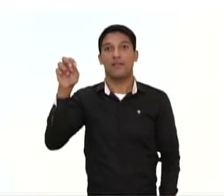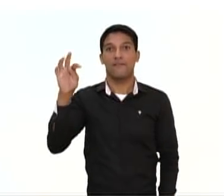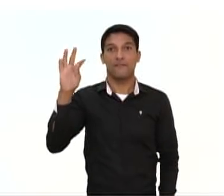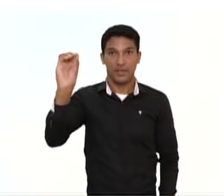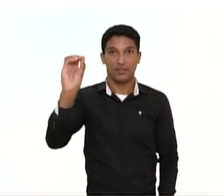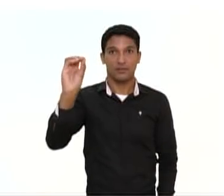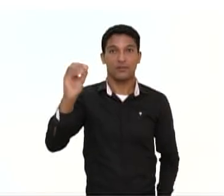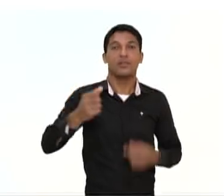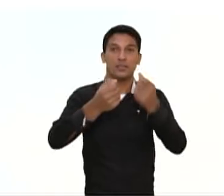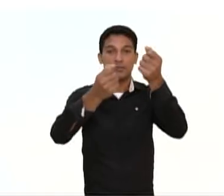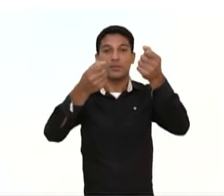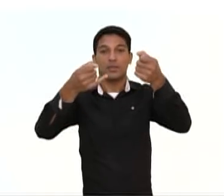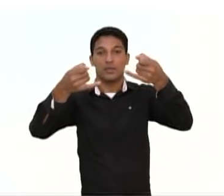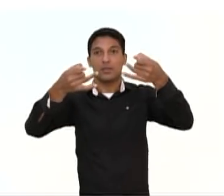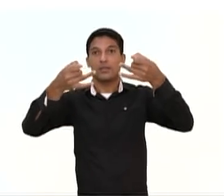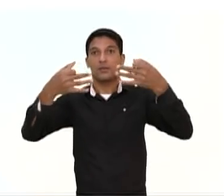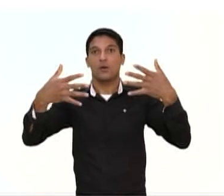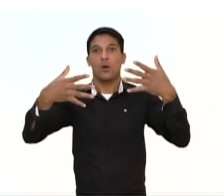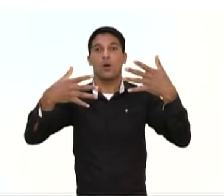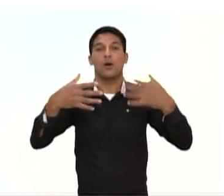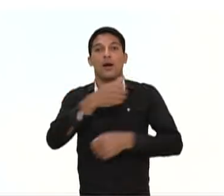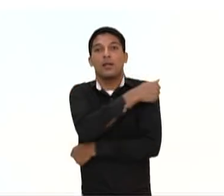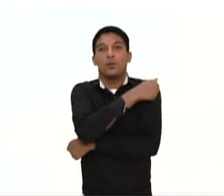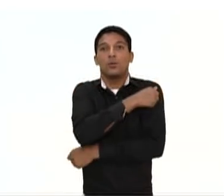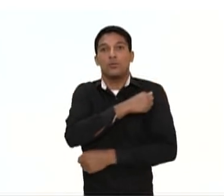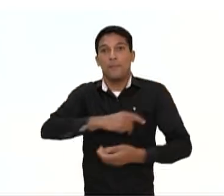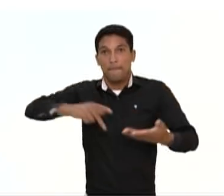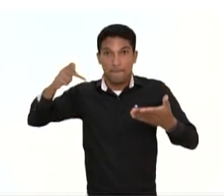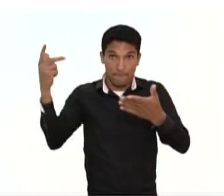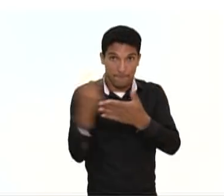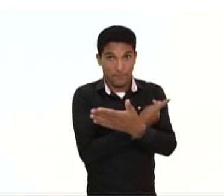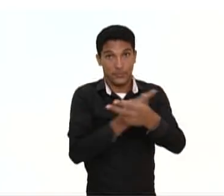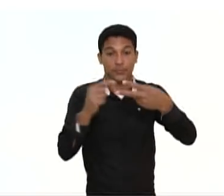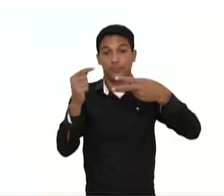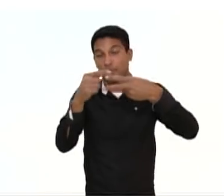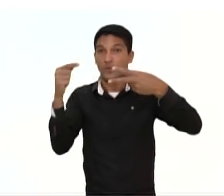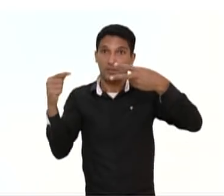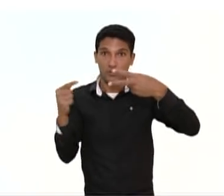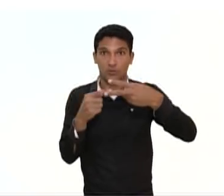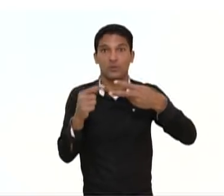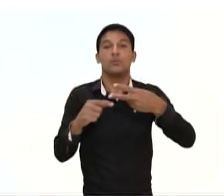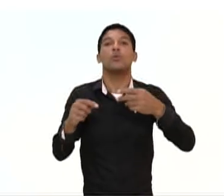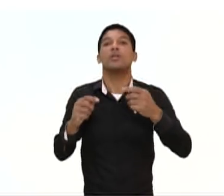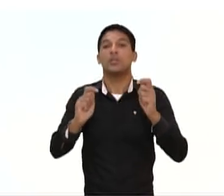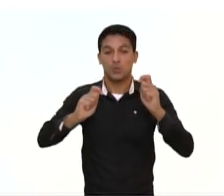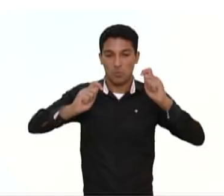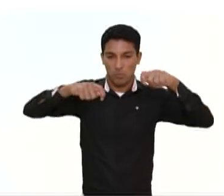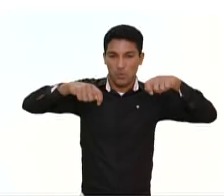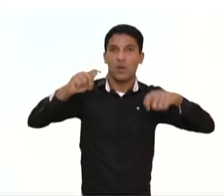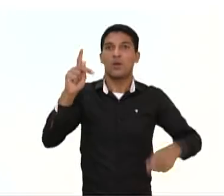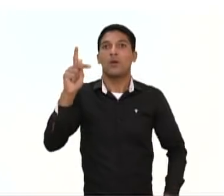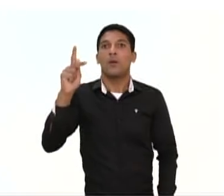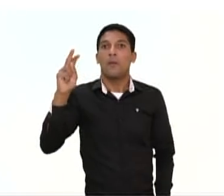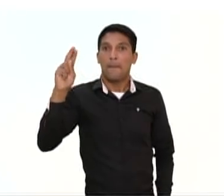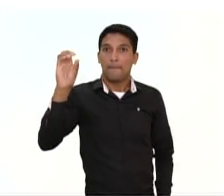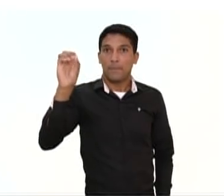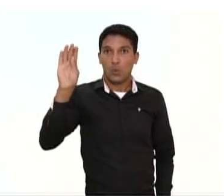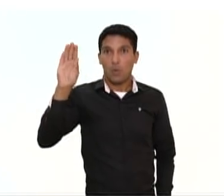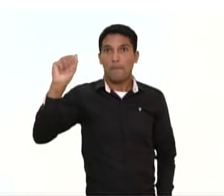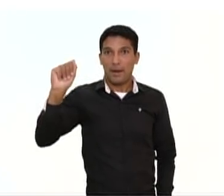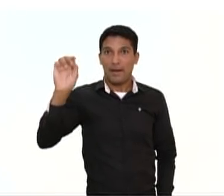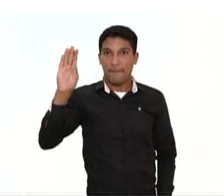diz que o aluno errou as duas questões, então a probabilidade vai ser de 9 em 16. 16 casos